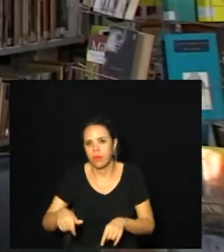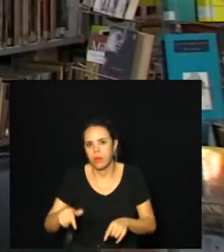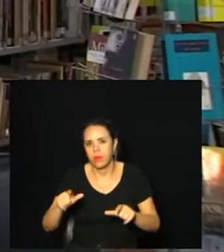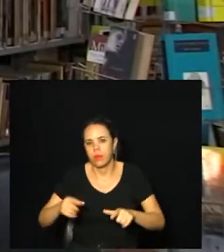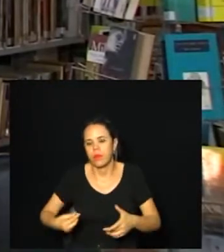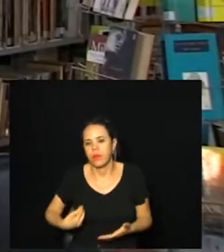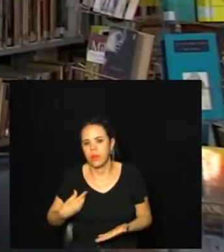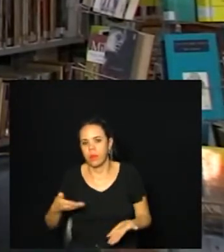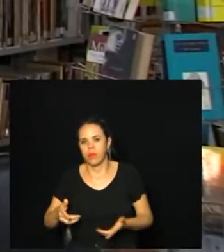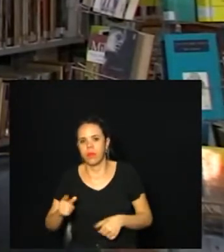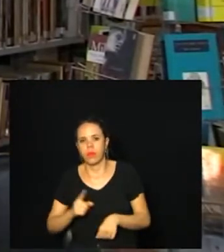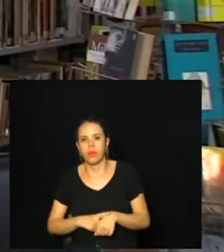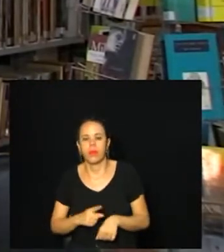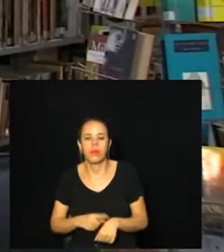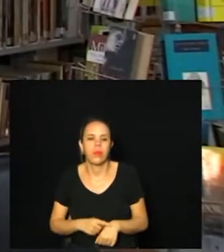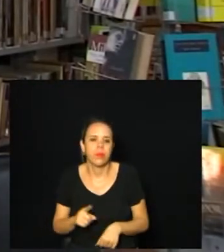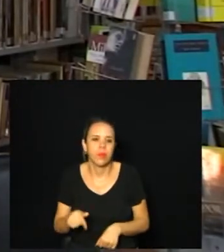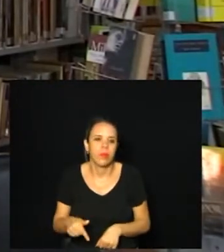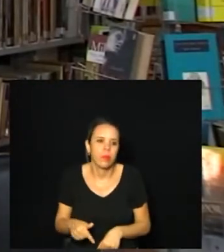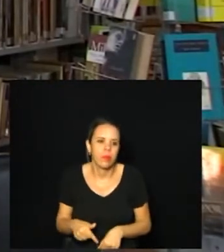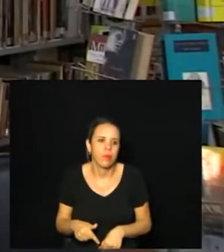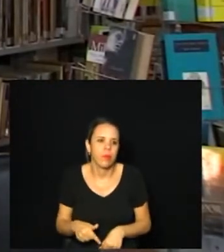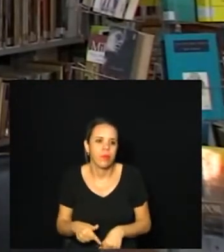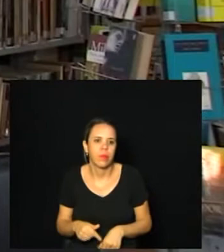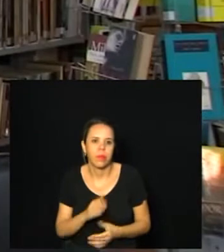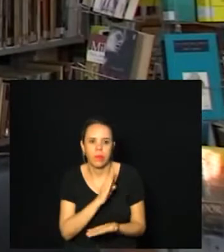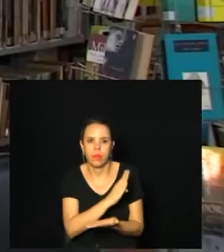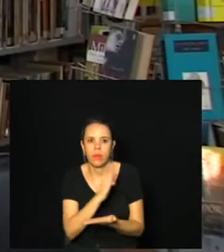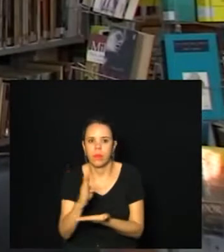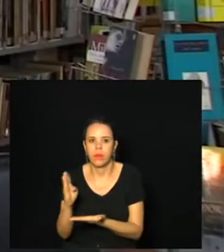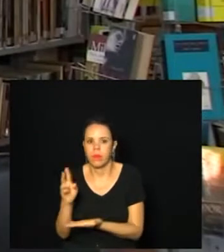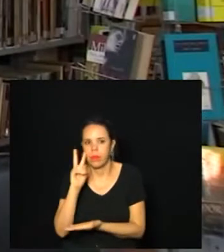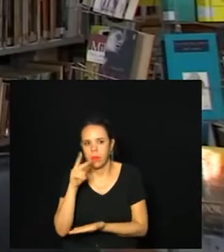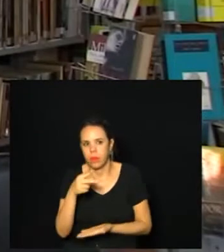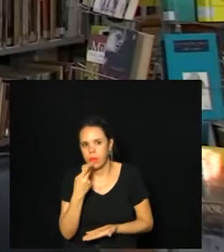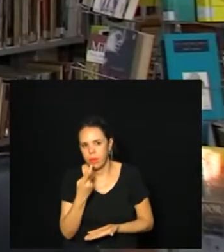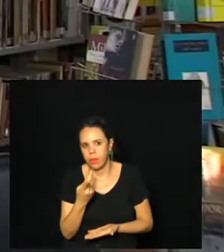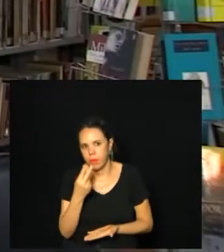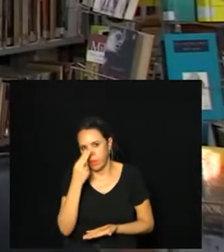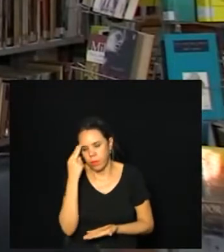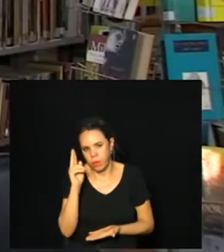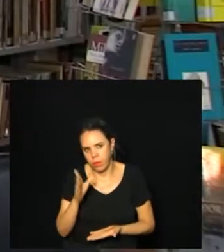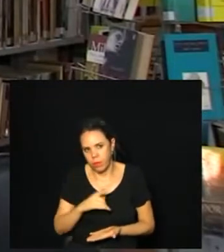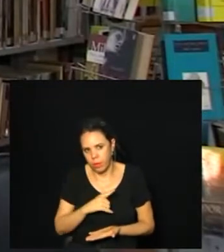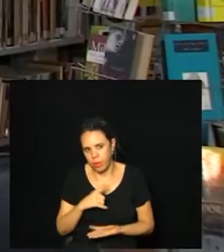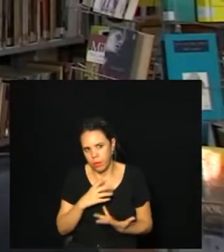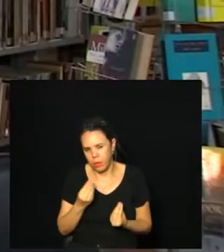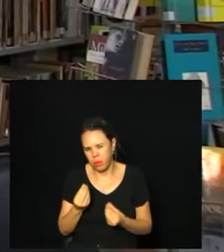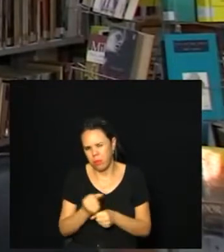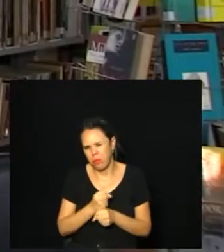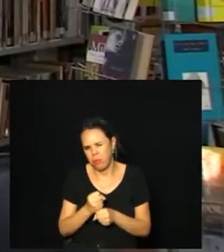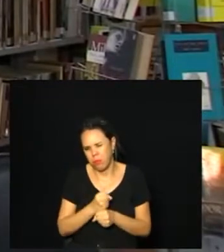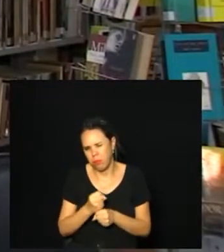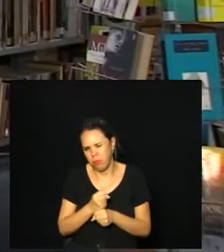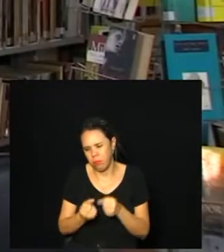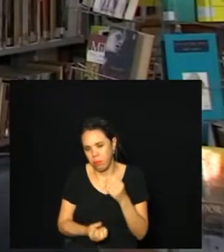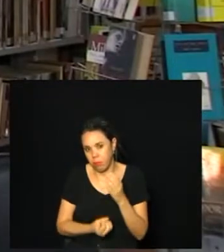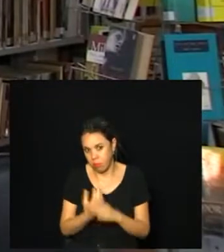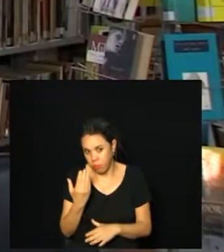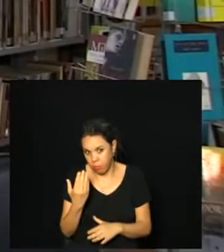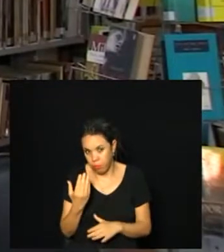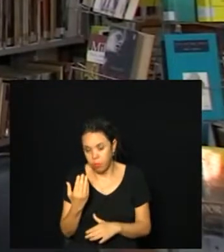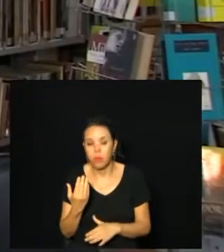nós estamos neste momento, que nós estamos numa biblioteca, como você disse, Gabriel, que já tem muitos anos de fundação,